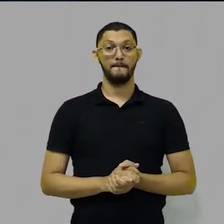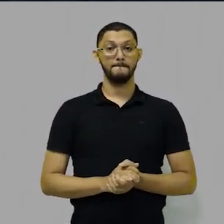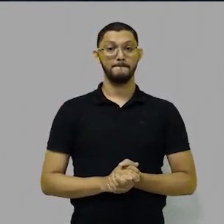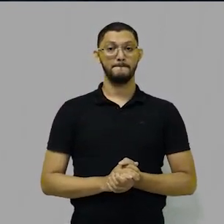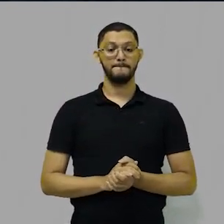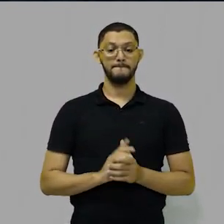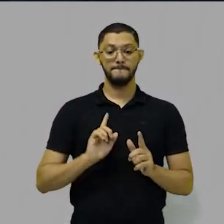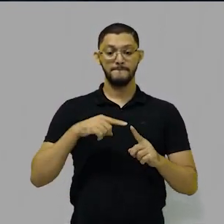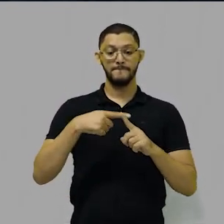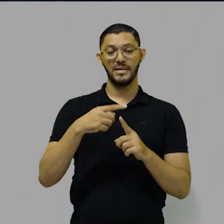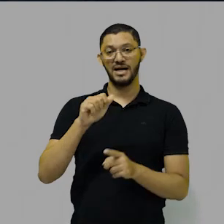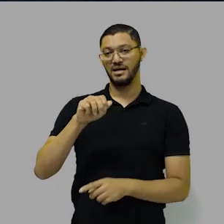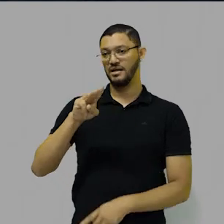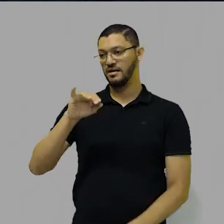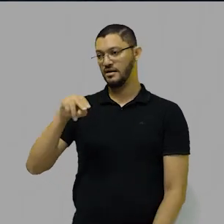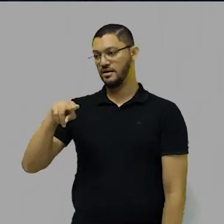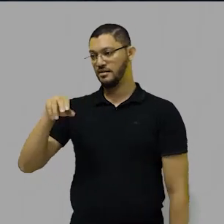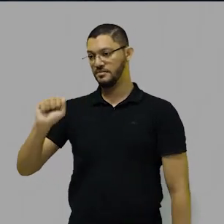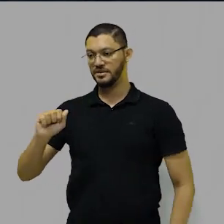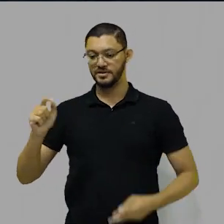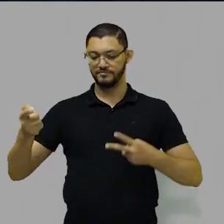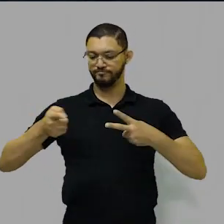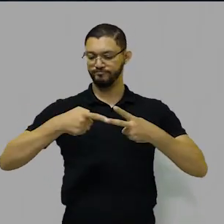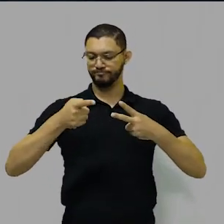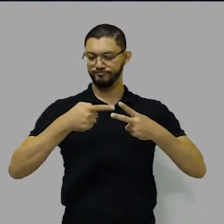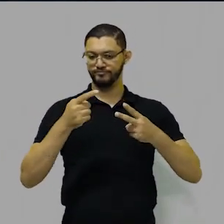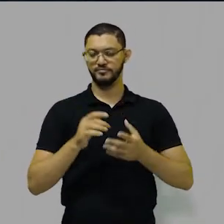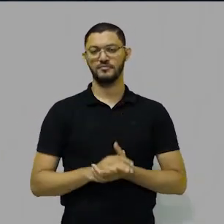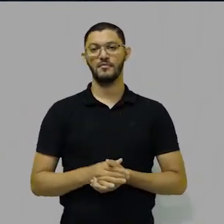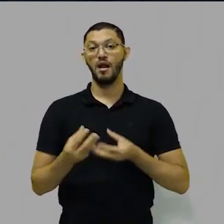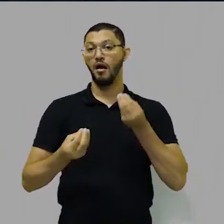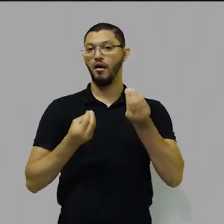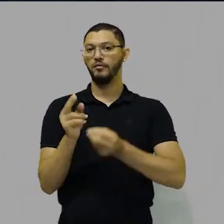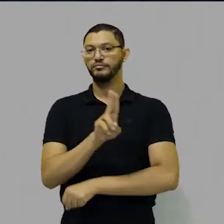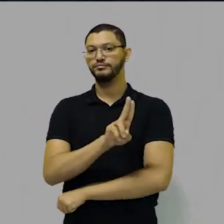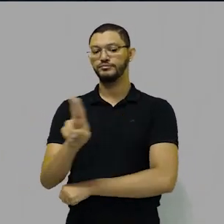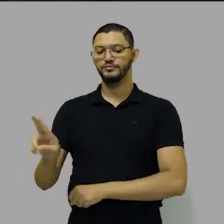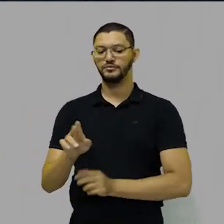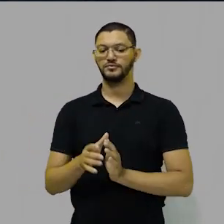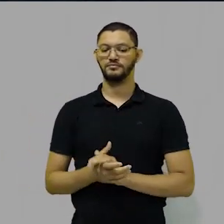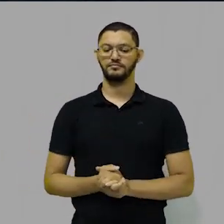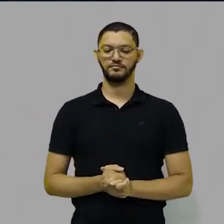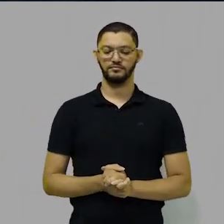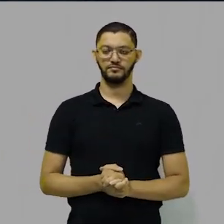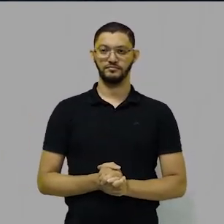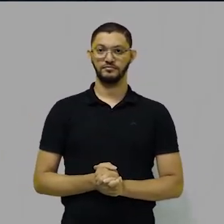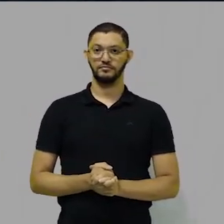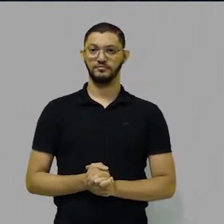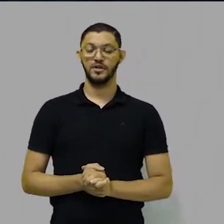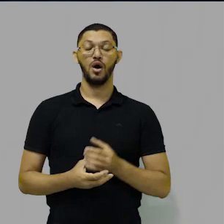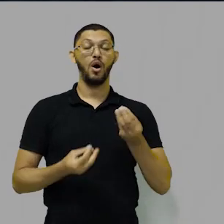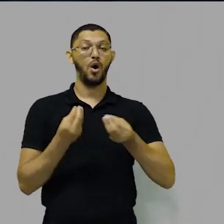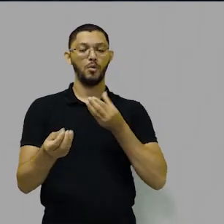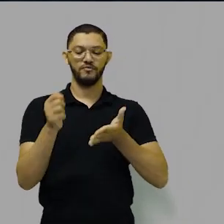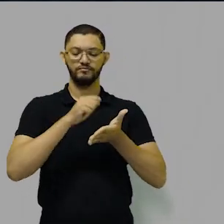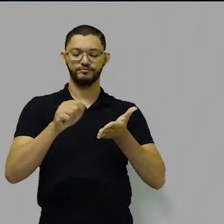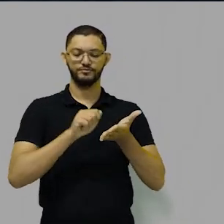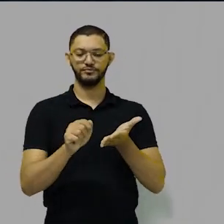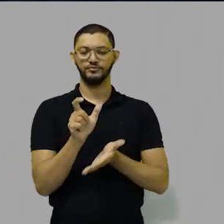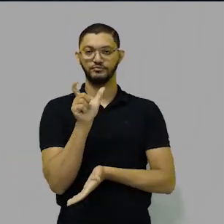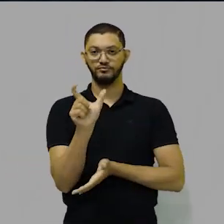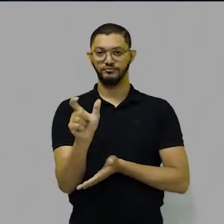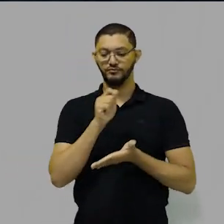uma amina secundária. Como eu vou citar o nome? Né? Como a gente vai escrever esse nome?